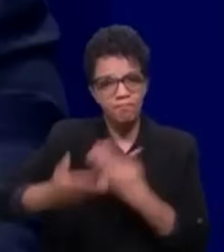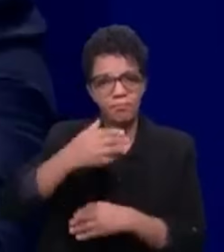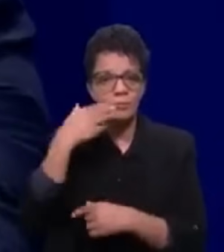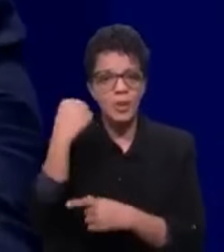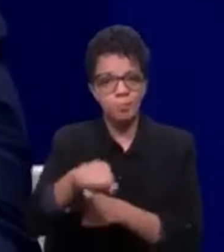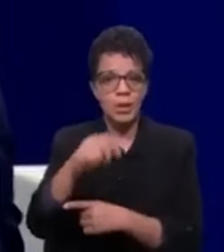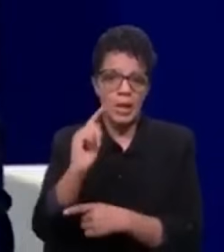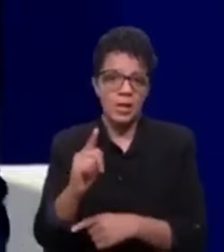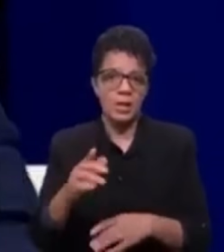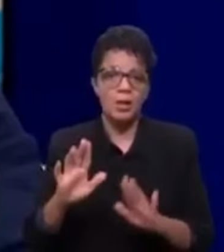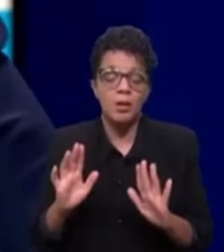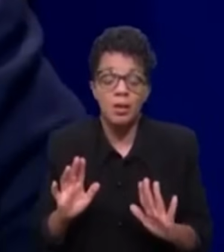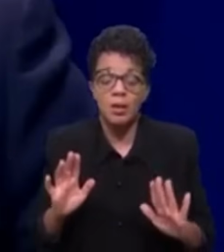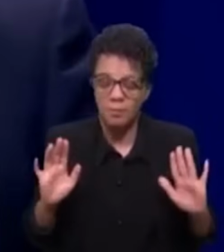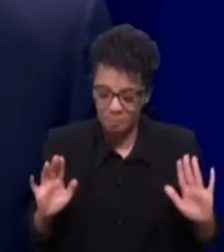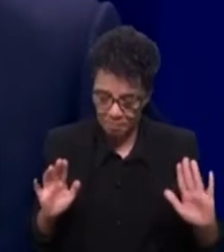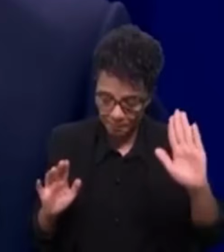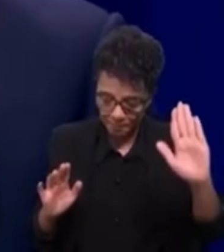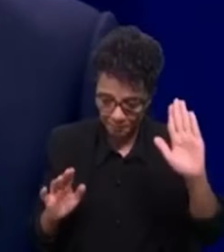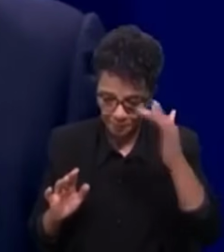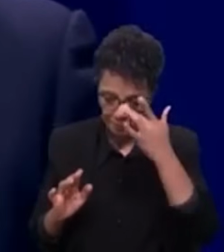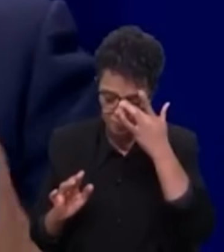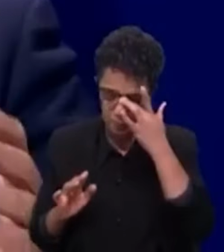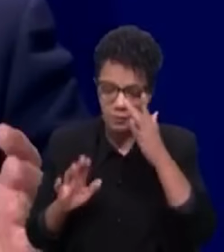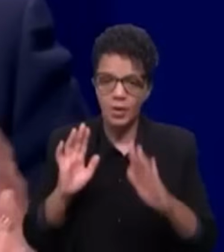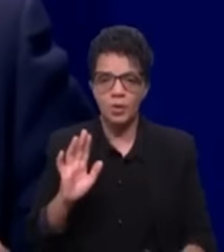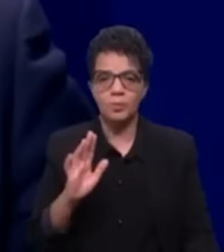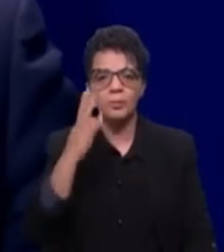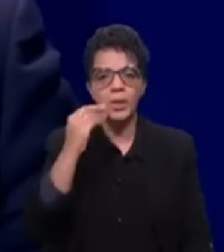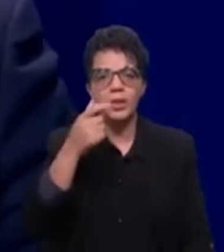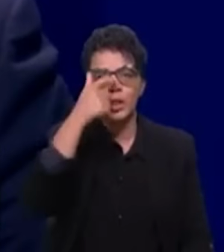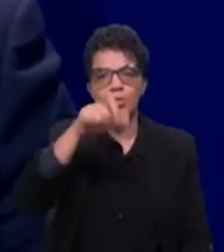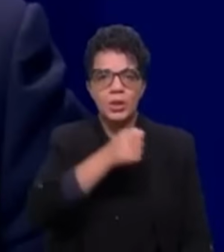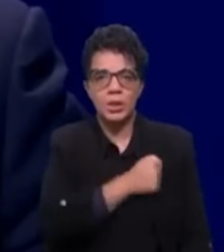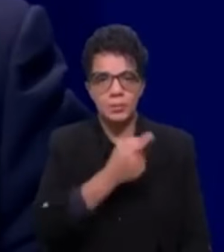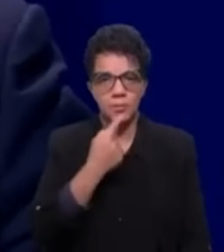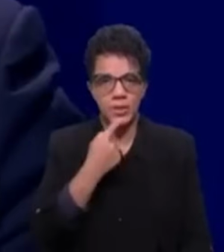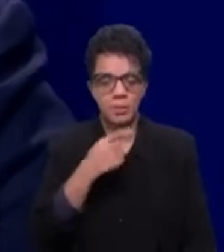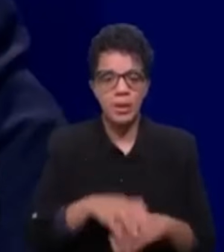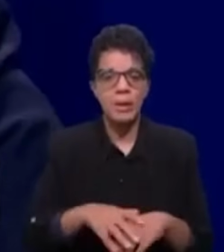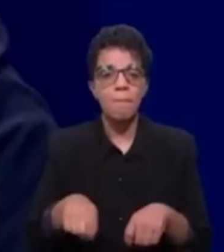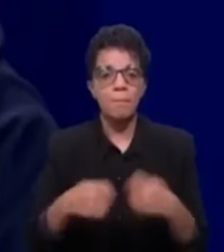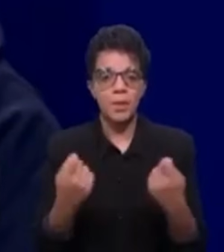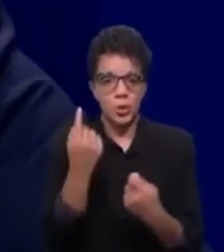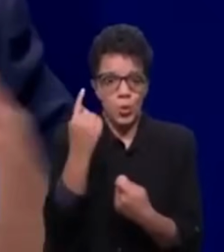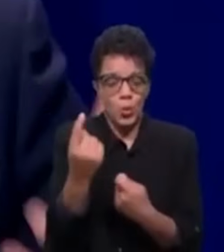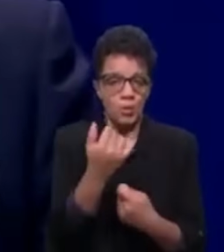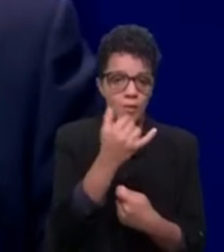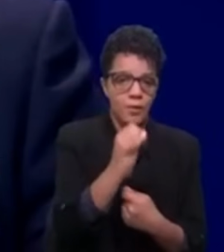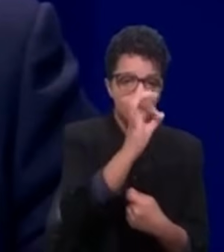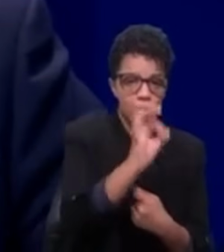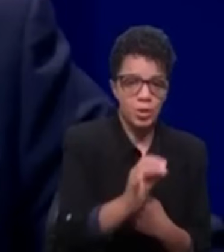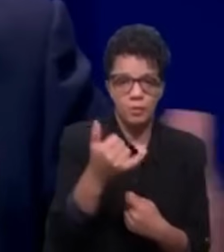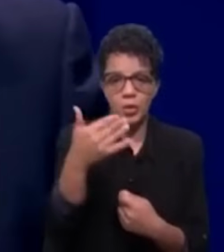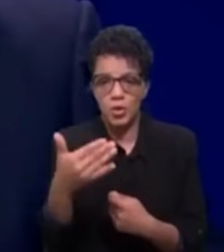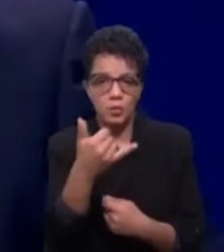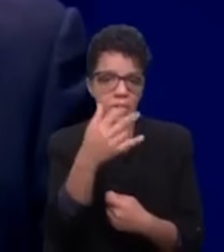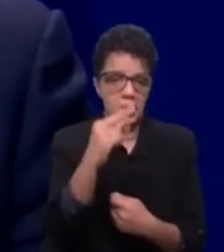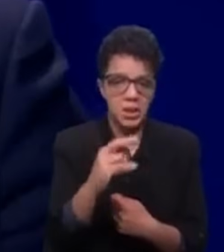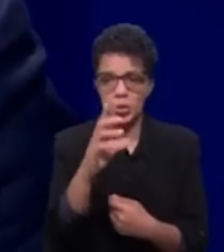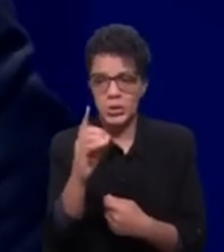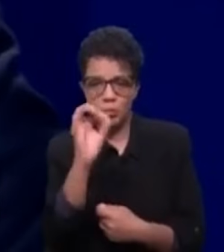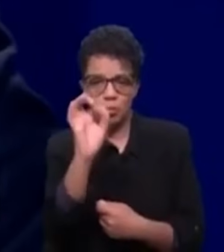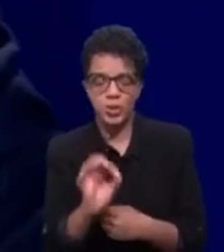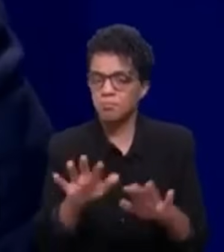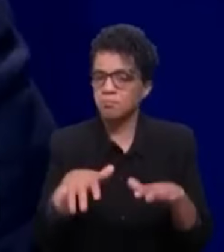não não há conversa então repar ó ó lind vamos lá Sério eu acho que as pessoas em casa compreendem isto há um partido que tem ou 20% ou 21 ou 23 ou 16